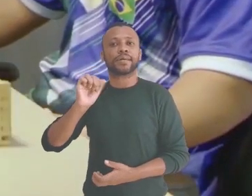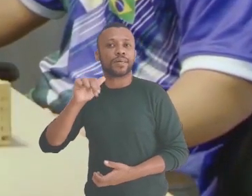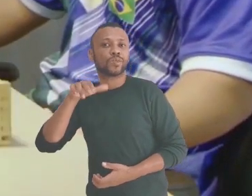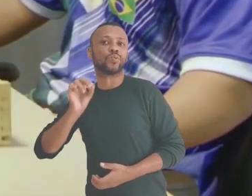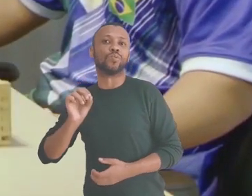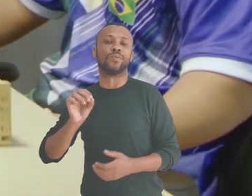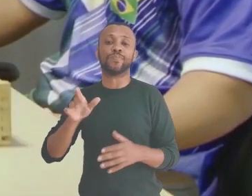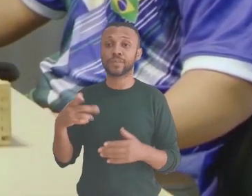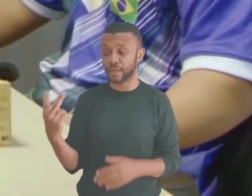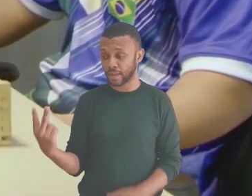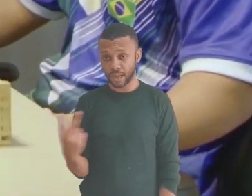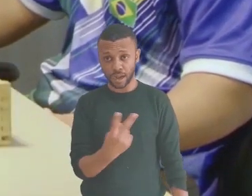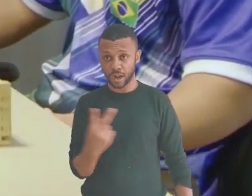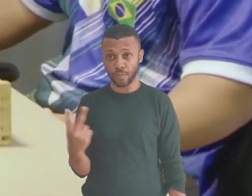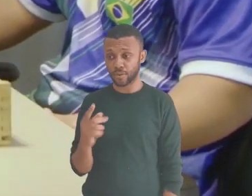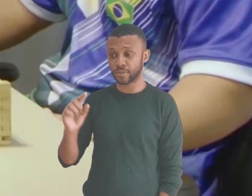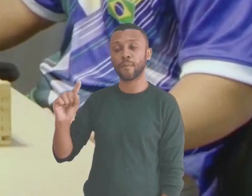né? Ambos são os primeiros, né?